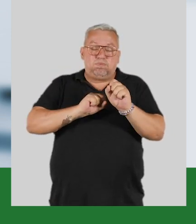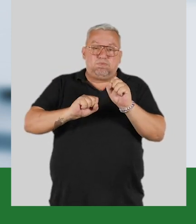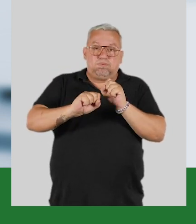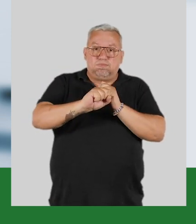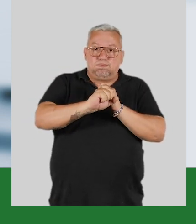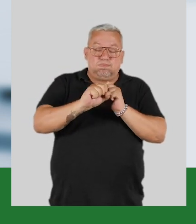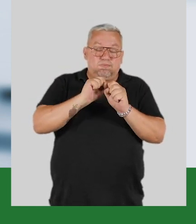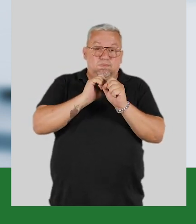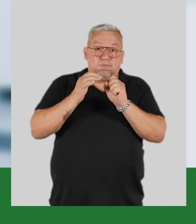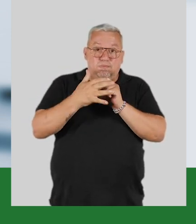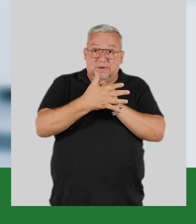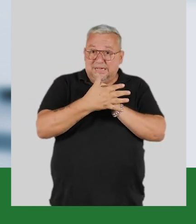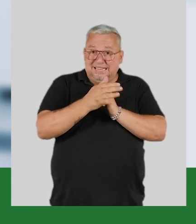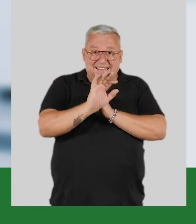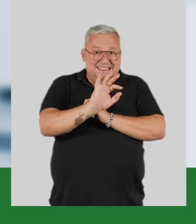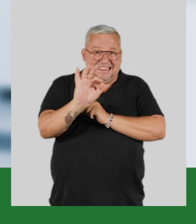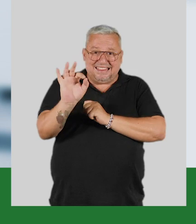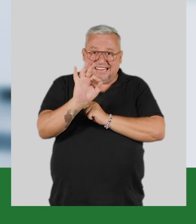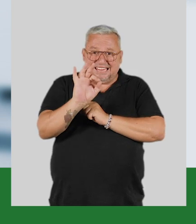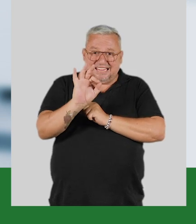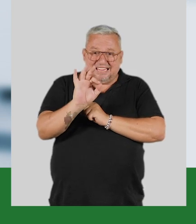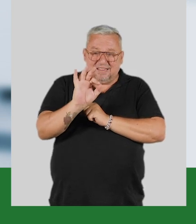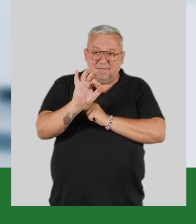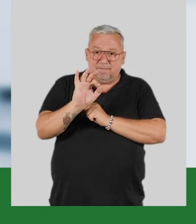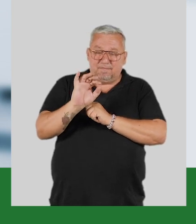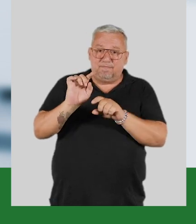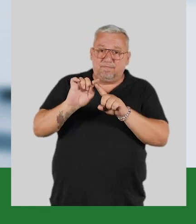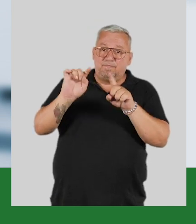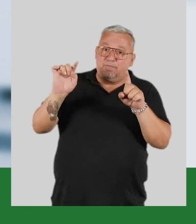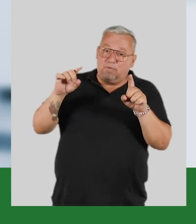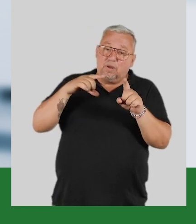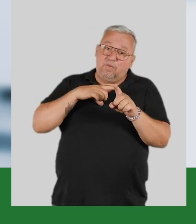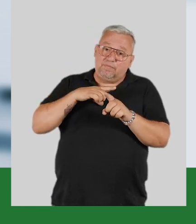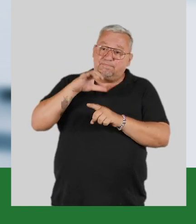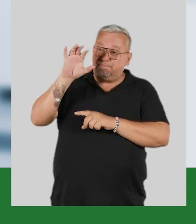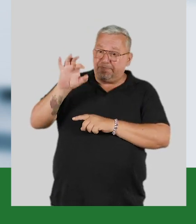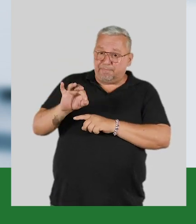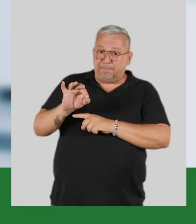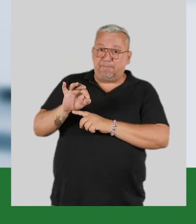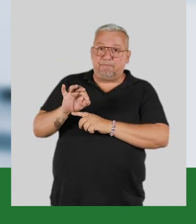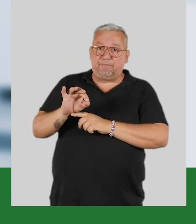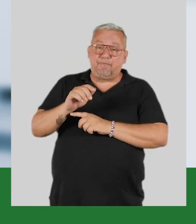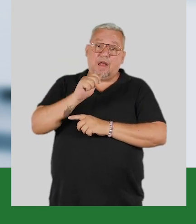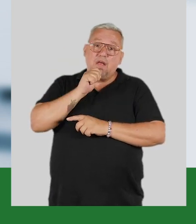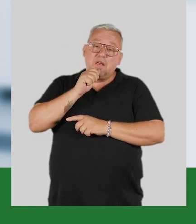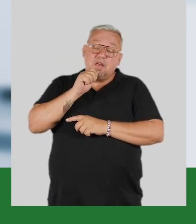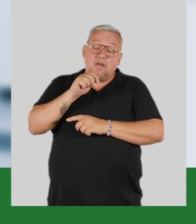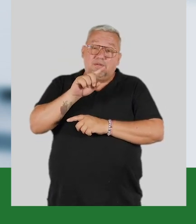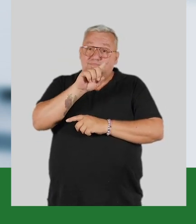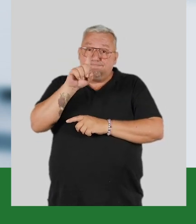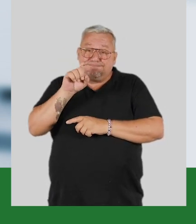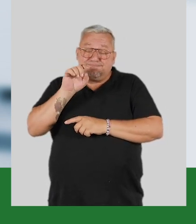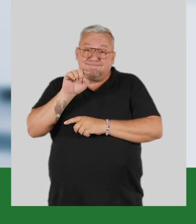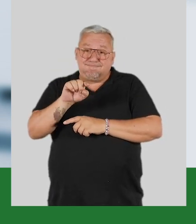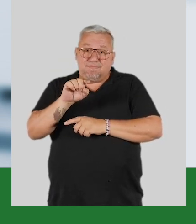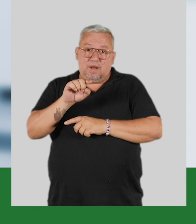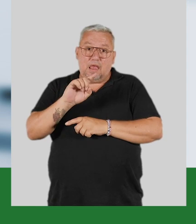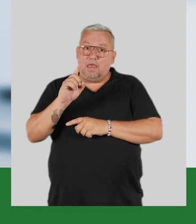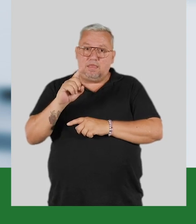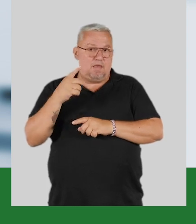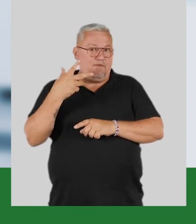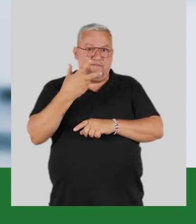neste caso, devido à incerteza da segurança da vacina que nós temos ainda, o recomendado é